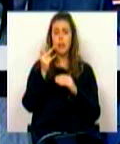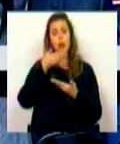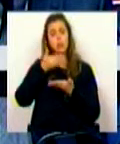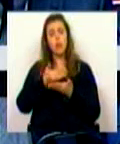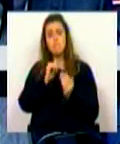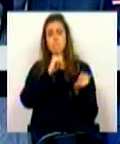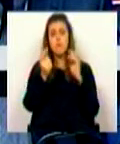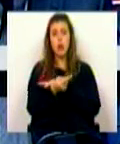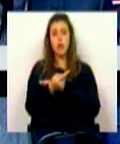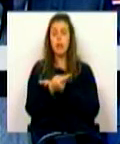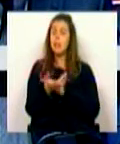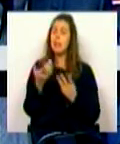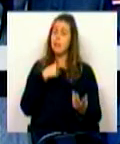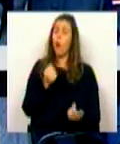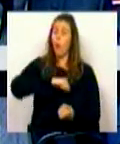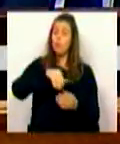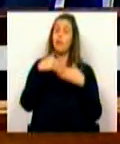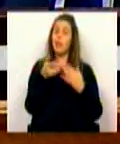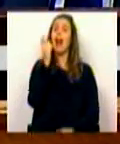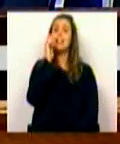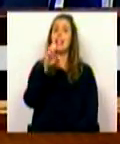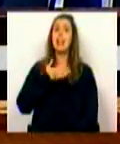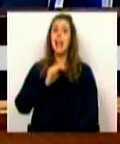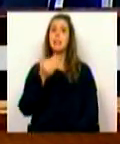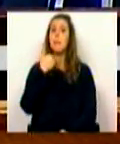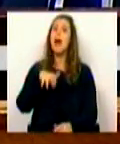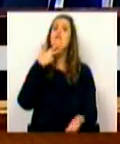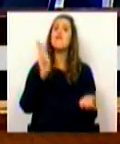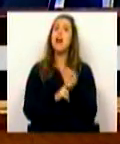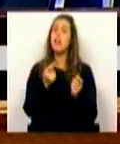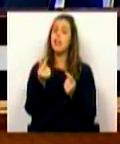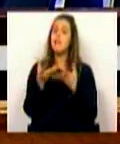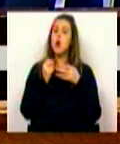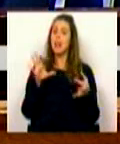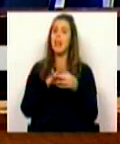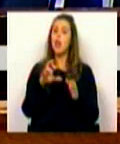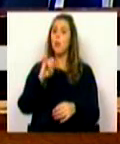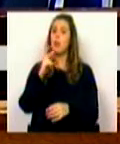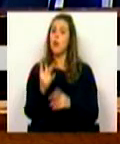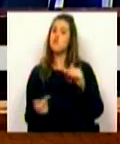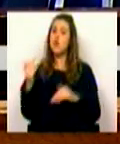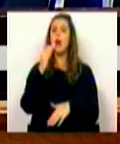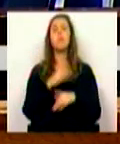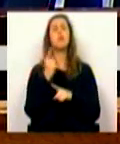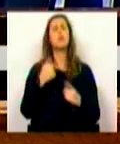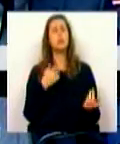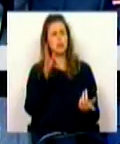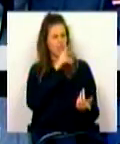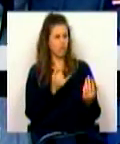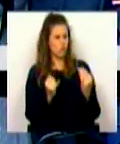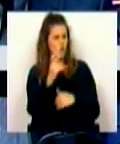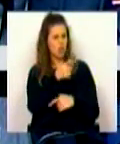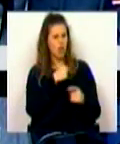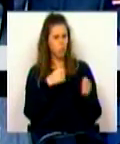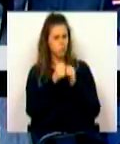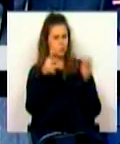restauração contra a vontade, aliás, do CDS. Mas a verdade é que a receita do IVA tem aumentado. Tem aumentado porque se não subimos, não